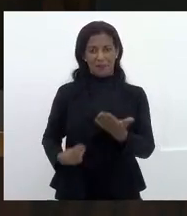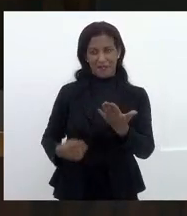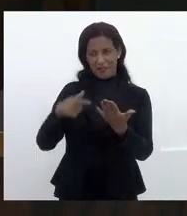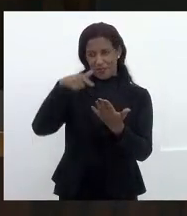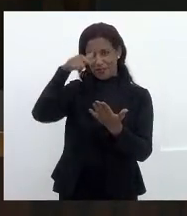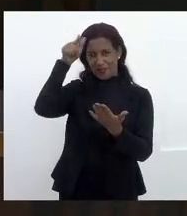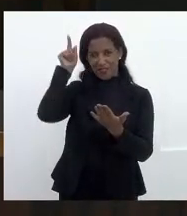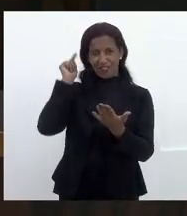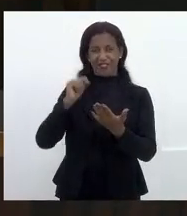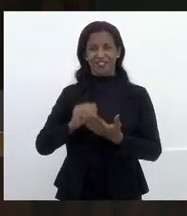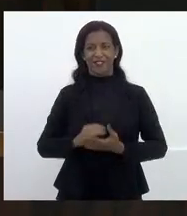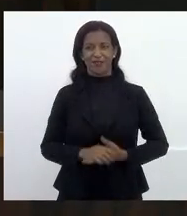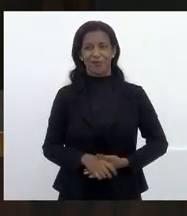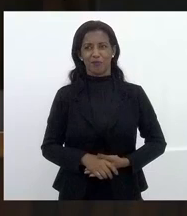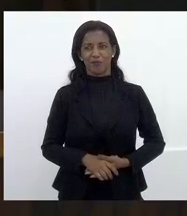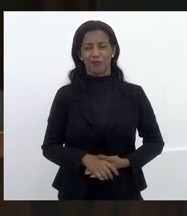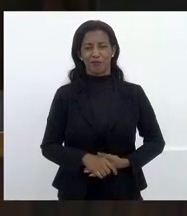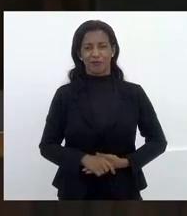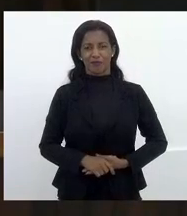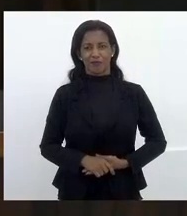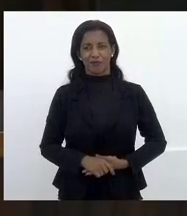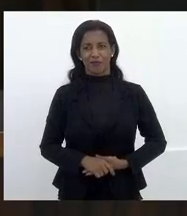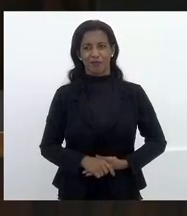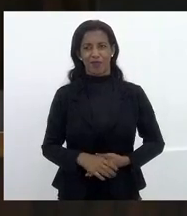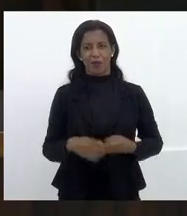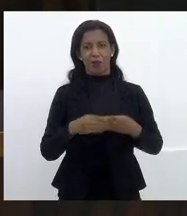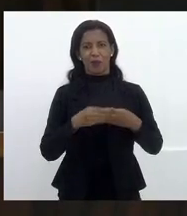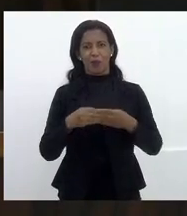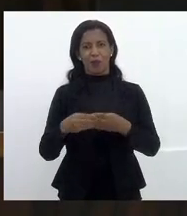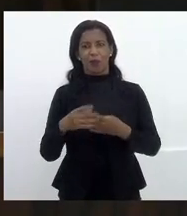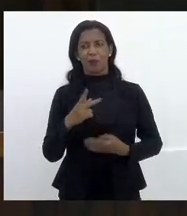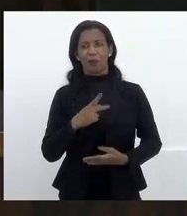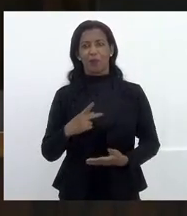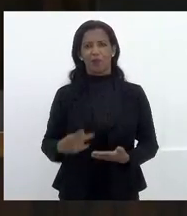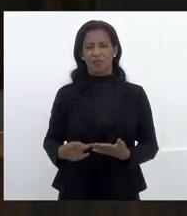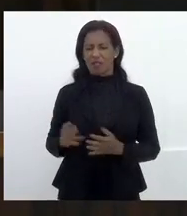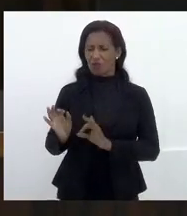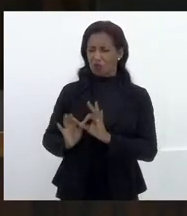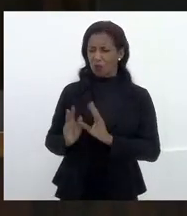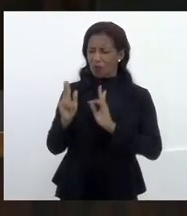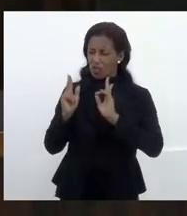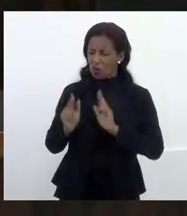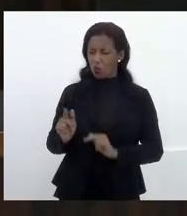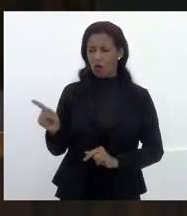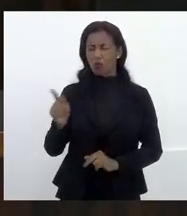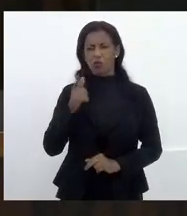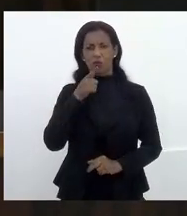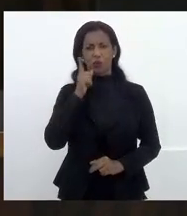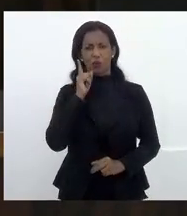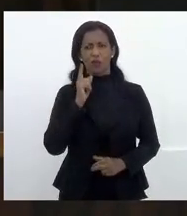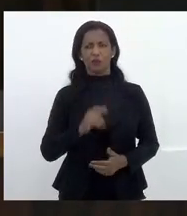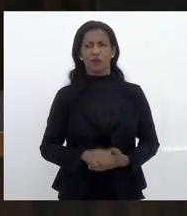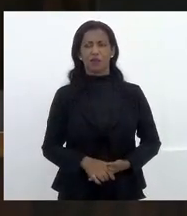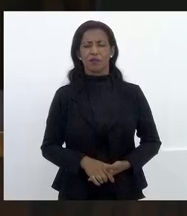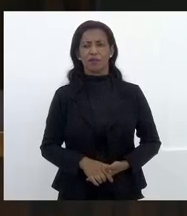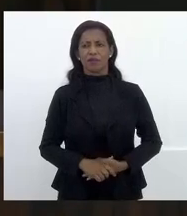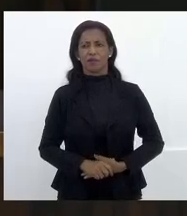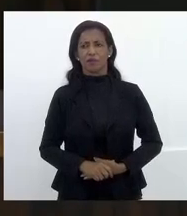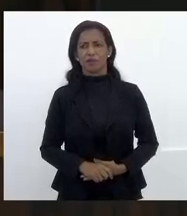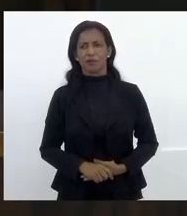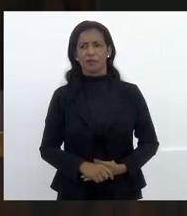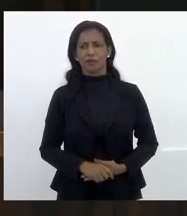Paulo fazia conduzir a presidência aqui de para nos pau da mesma forma transferência aconteceu ontem é